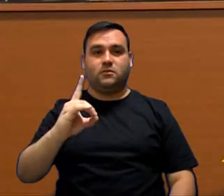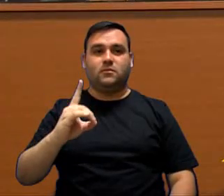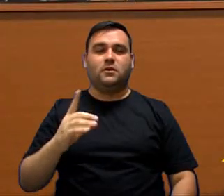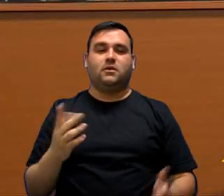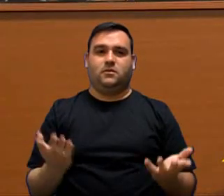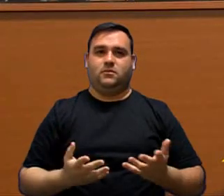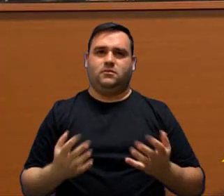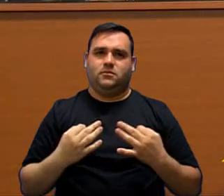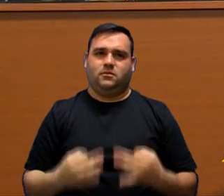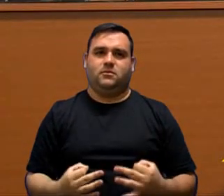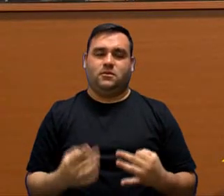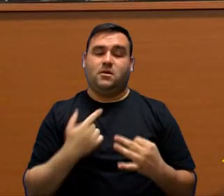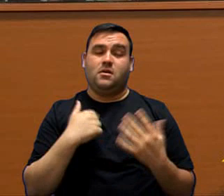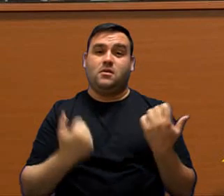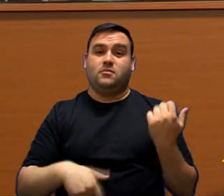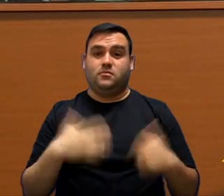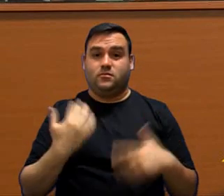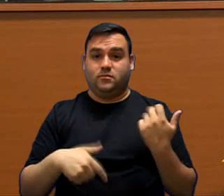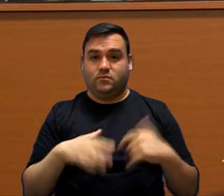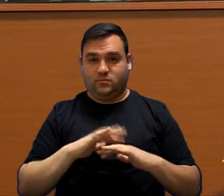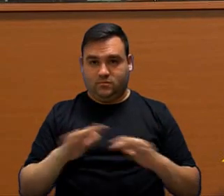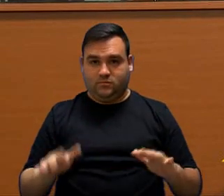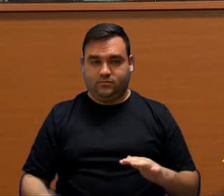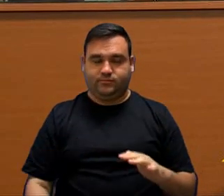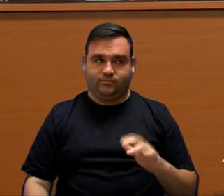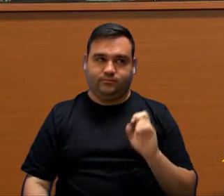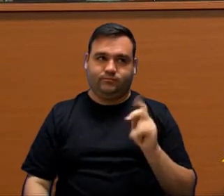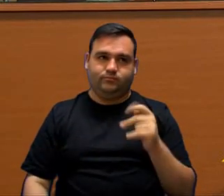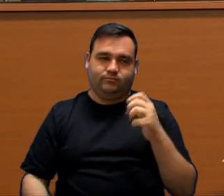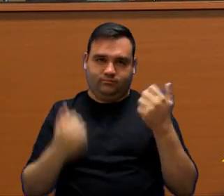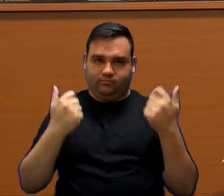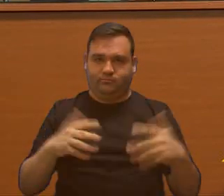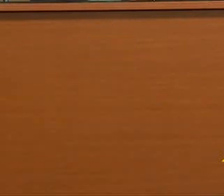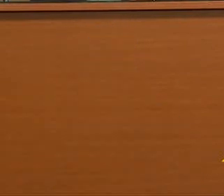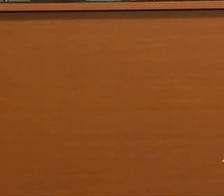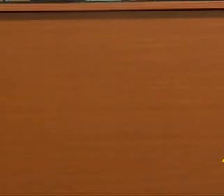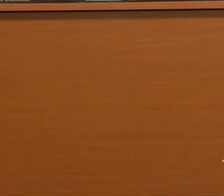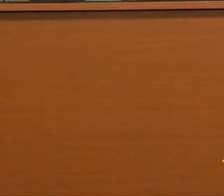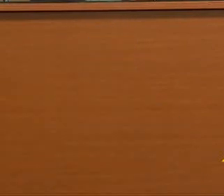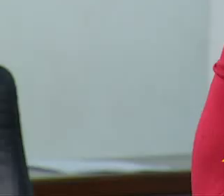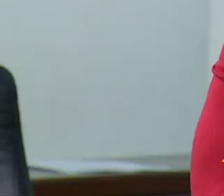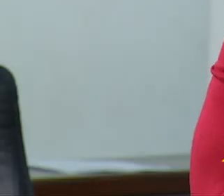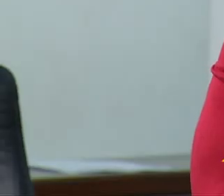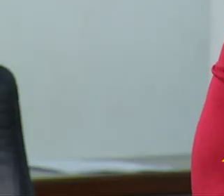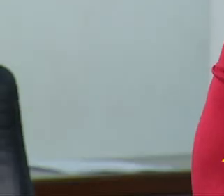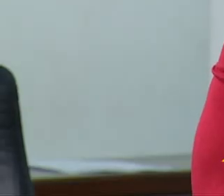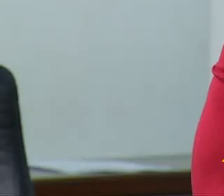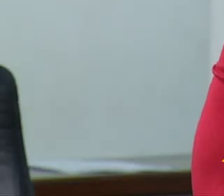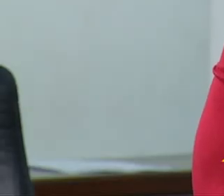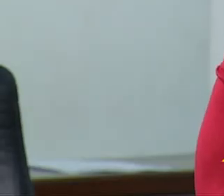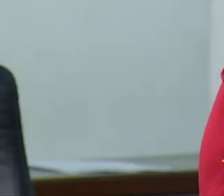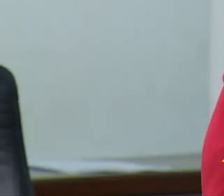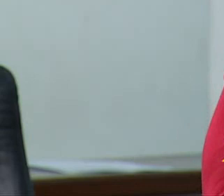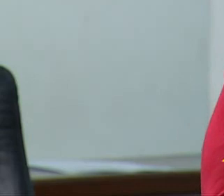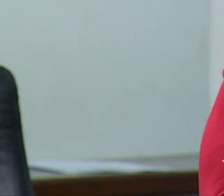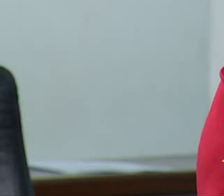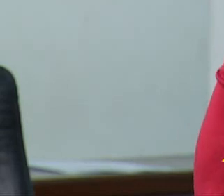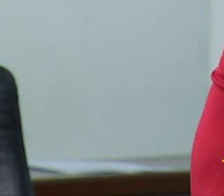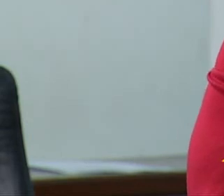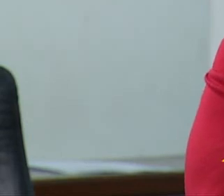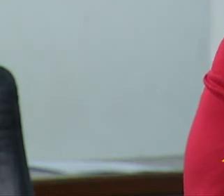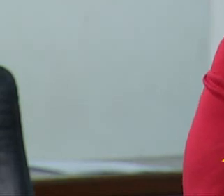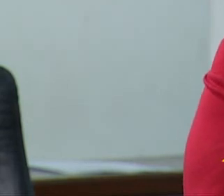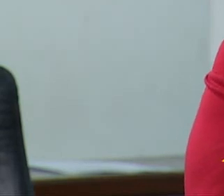vereadora. A senhora está escrito como líder, a senhora finaliza. Está ótimo, bem esclarecido. Ministério da Saúde. Tá. Então, o nosso